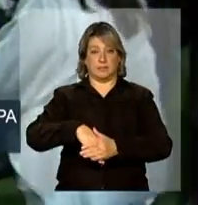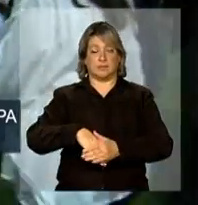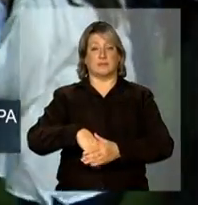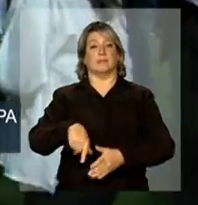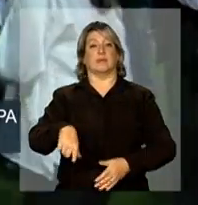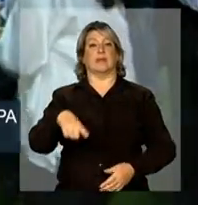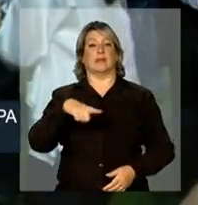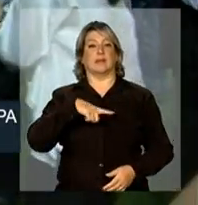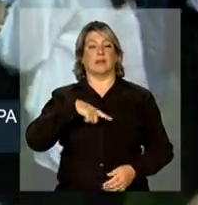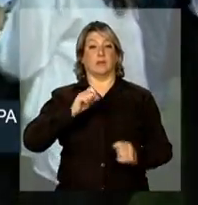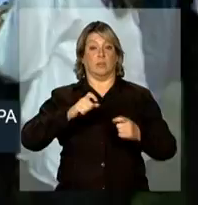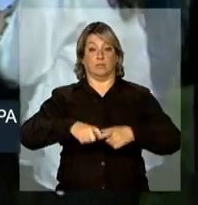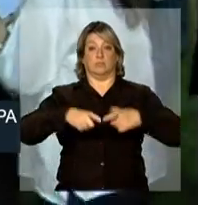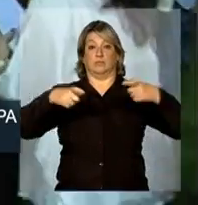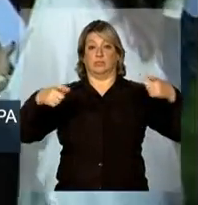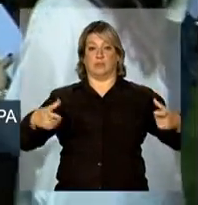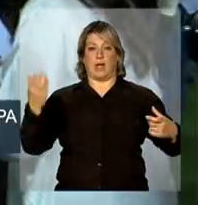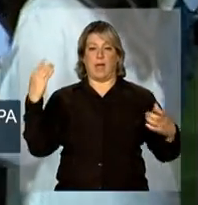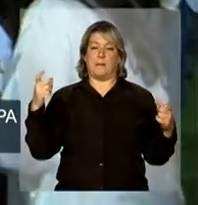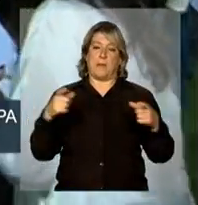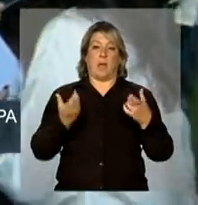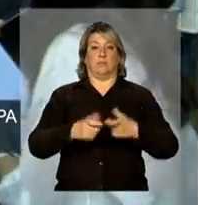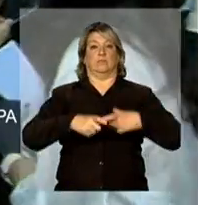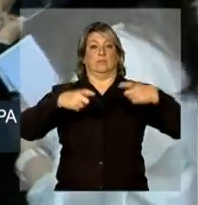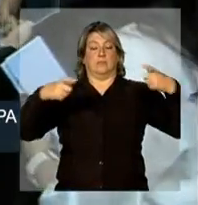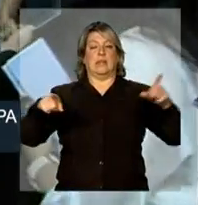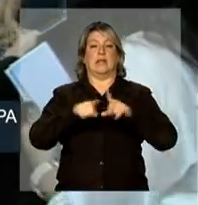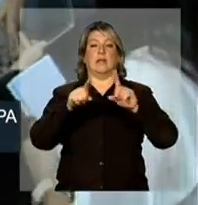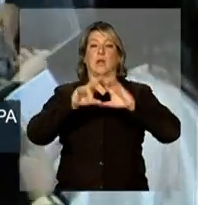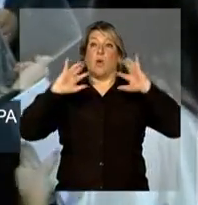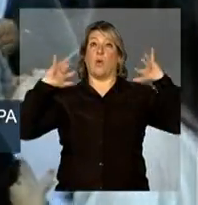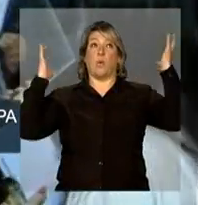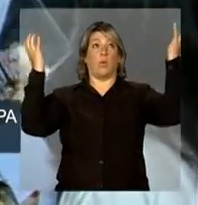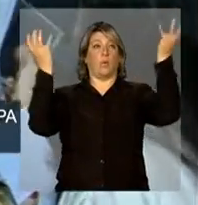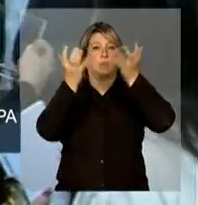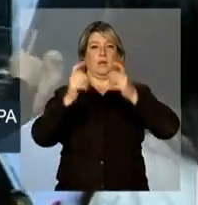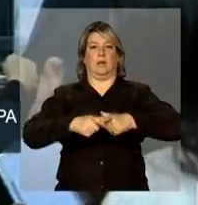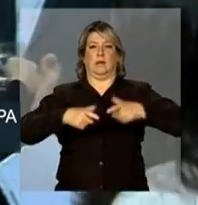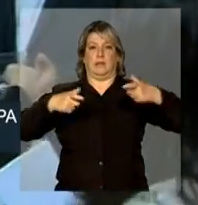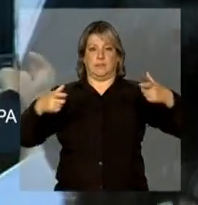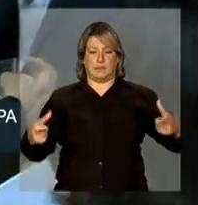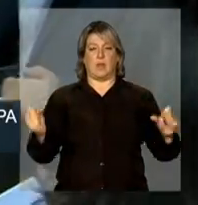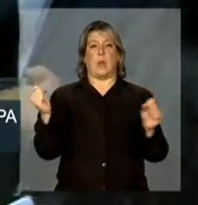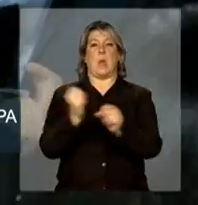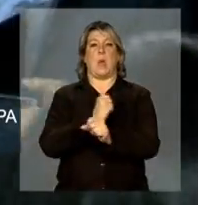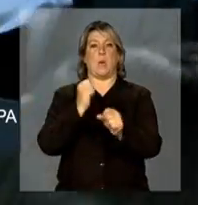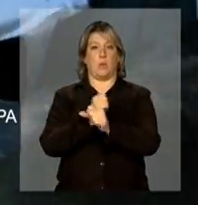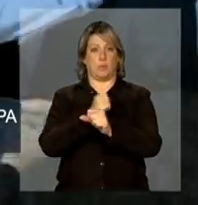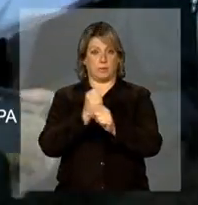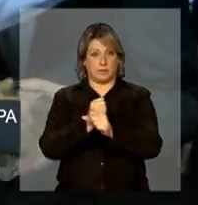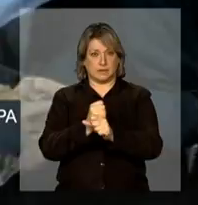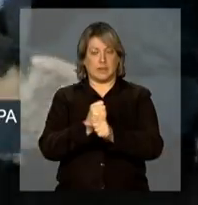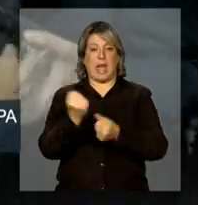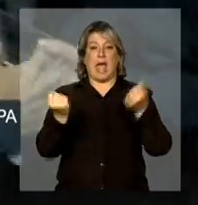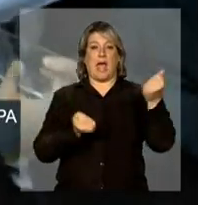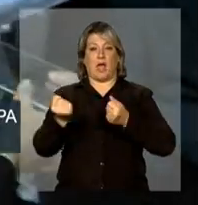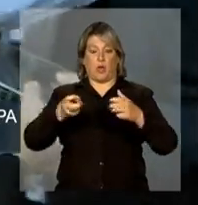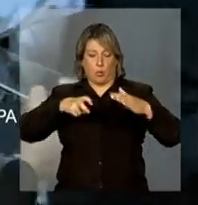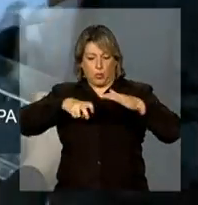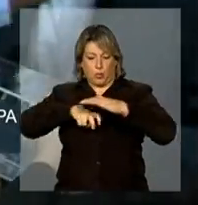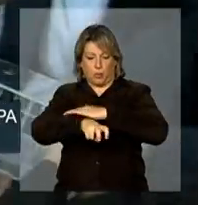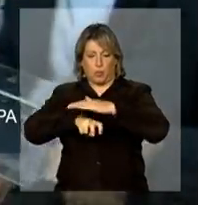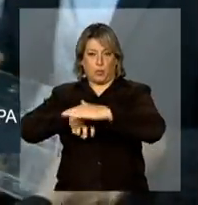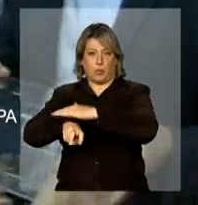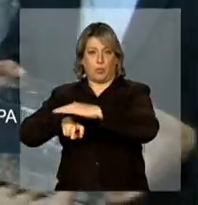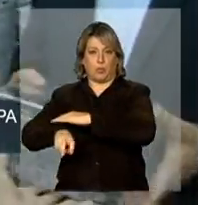que foi ampliado, que teve também a sua cobertura ampliada, foi construído um estacionamento